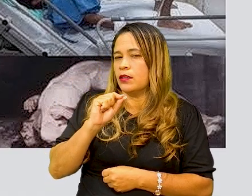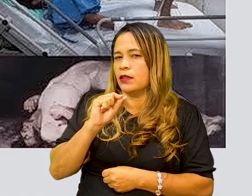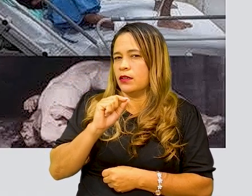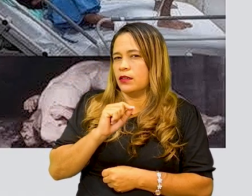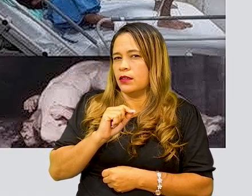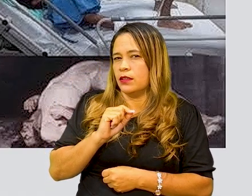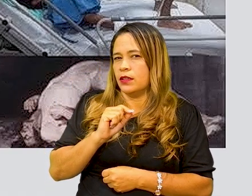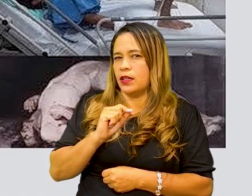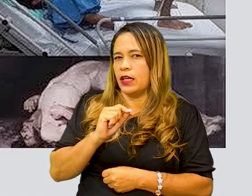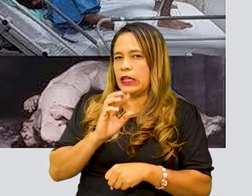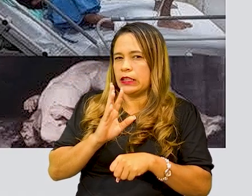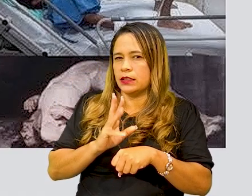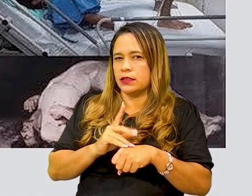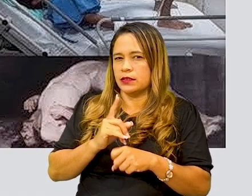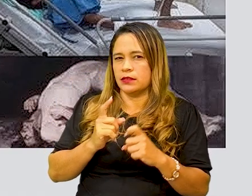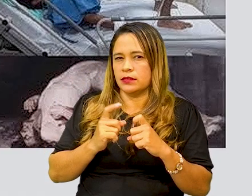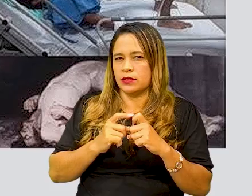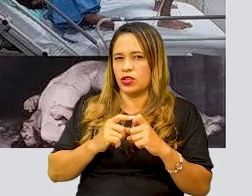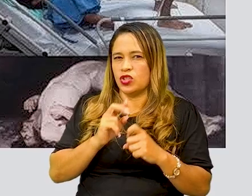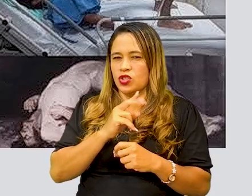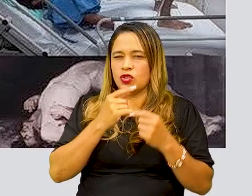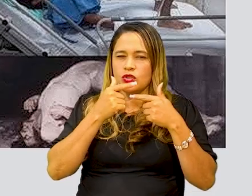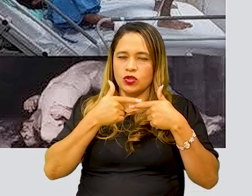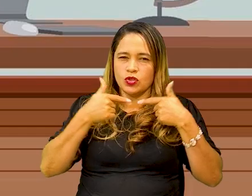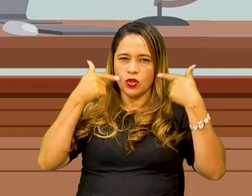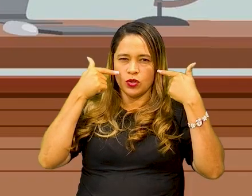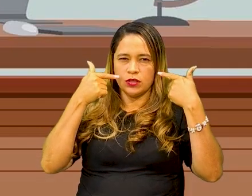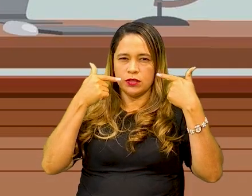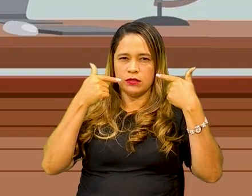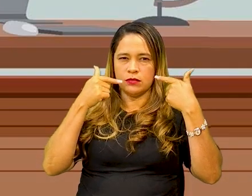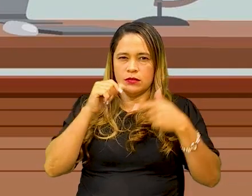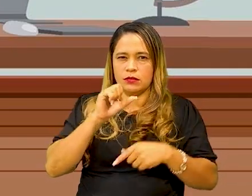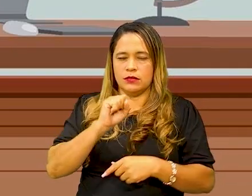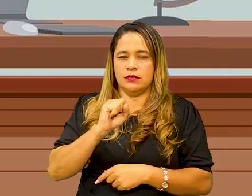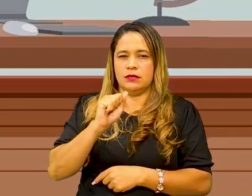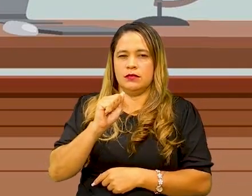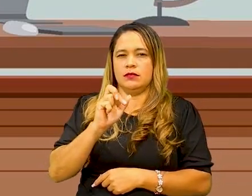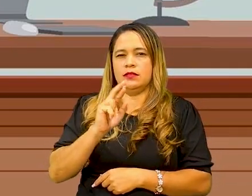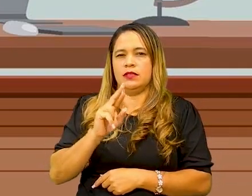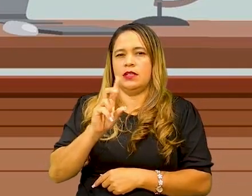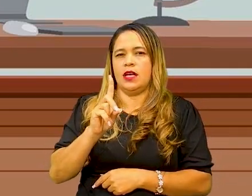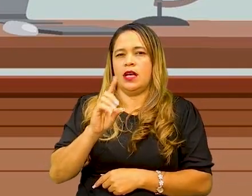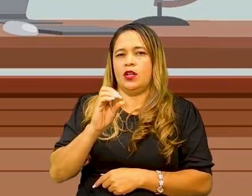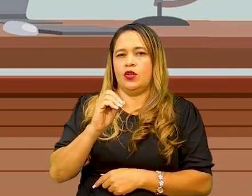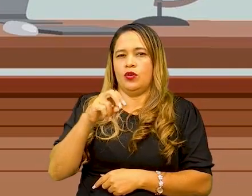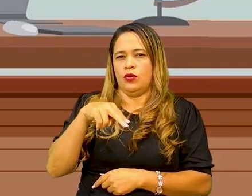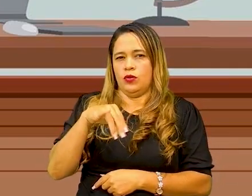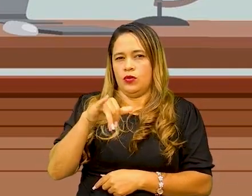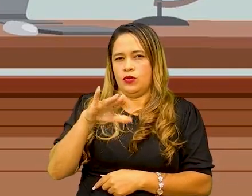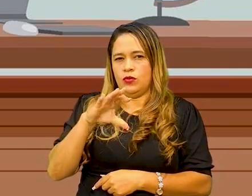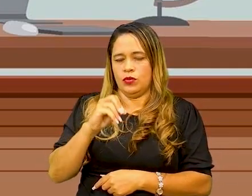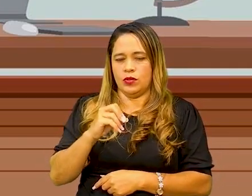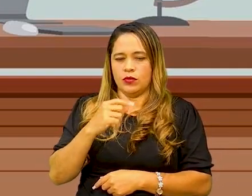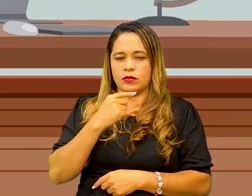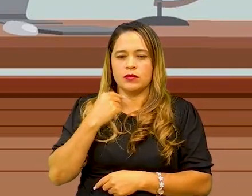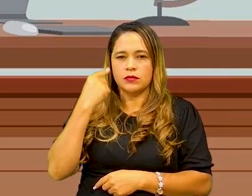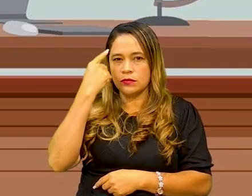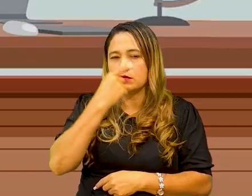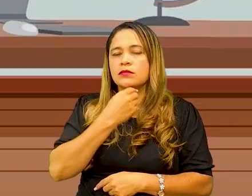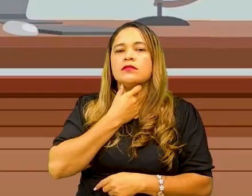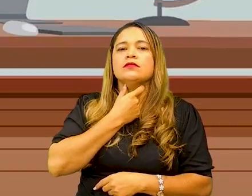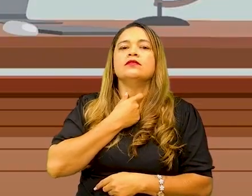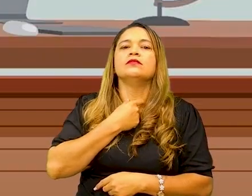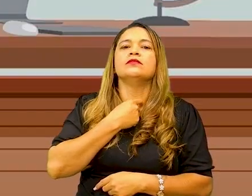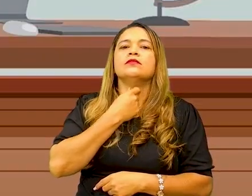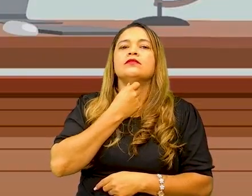lá na medicina de sorriso sardônico. Foco em mim aqui agora, olha para cá. Sorriso sardônico é quando essa musculatura que a gente tem no pescoço,